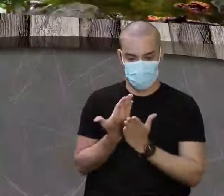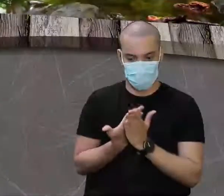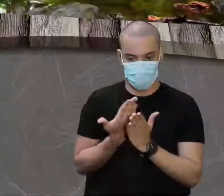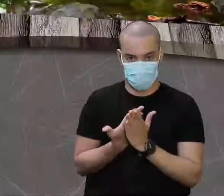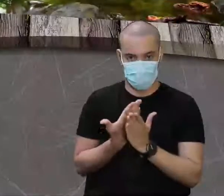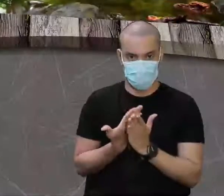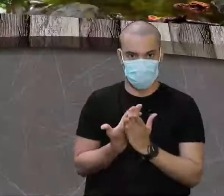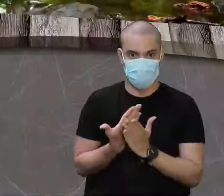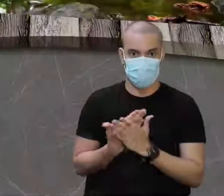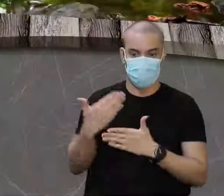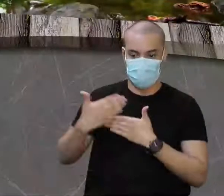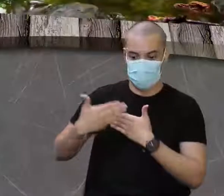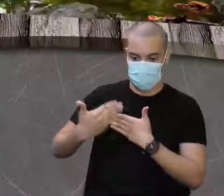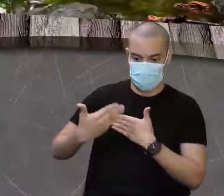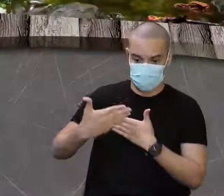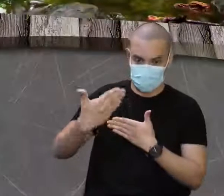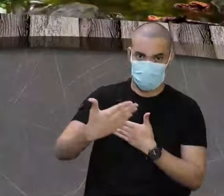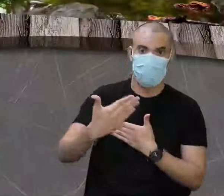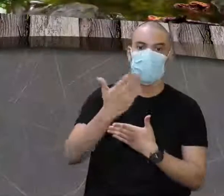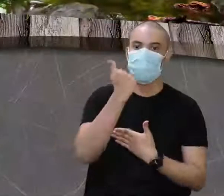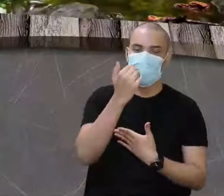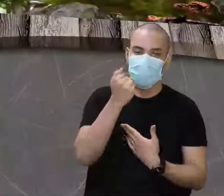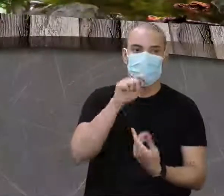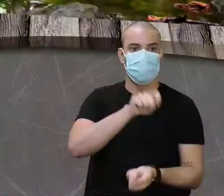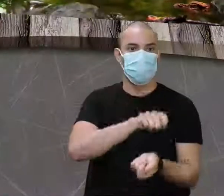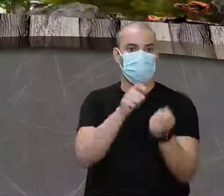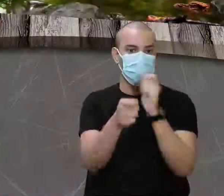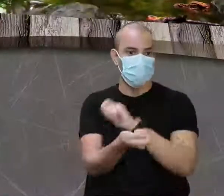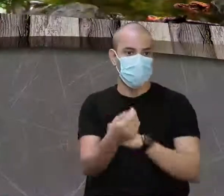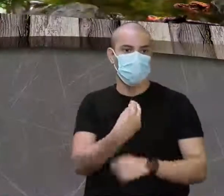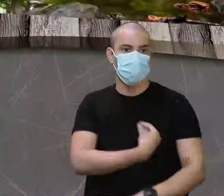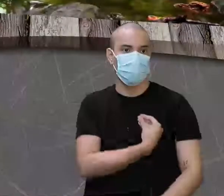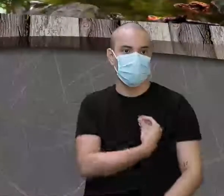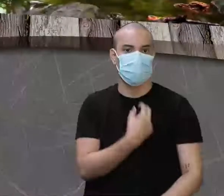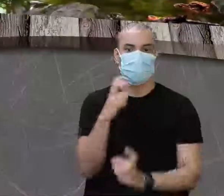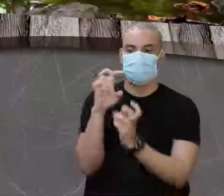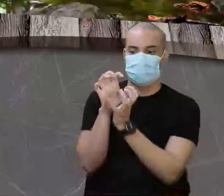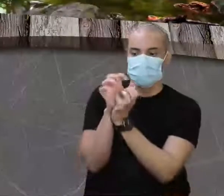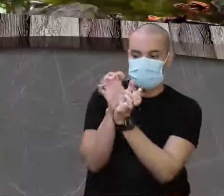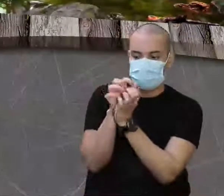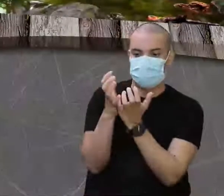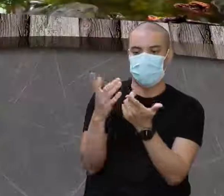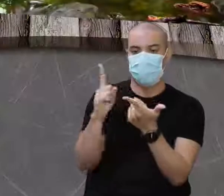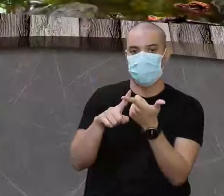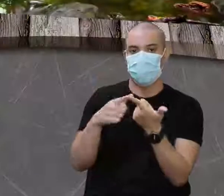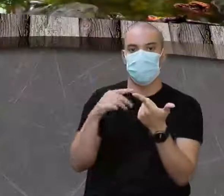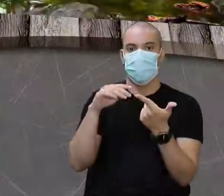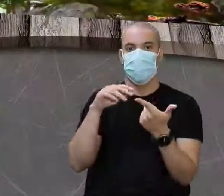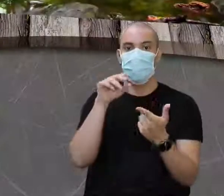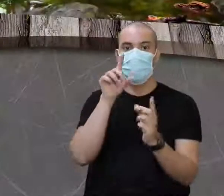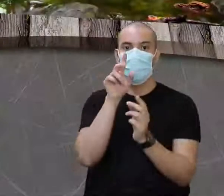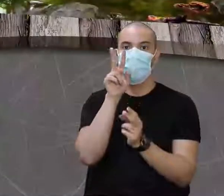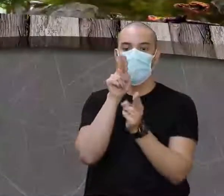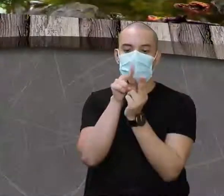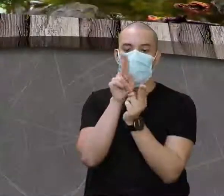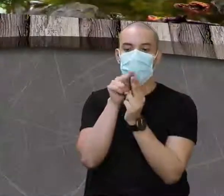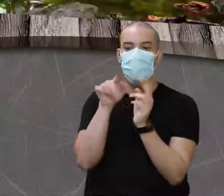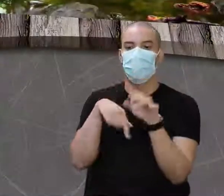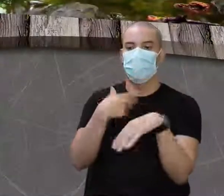questão de forma de alimentação, de adaptação, de presença de dente, presença de bico, presença de estruturas